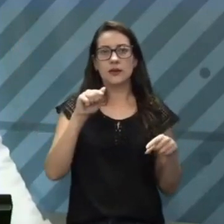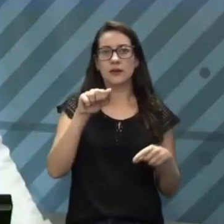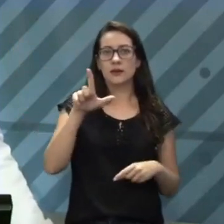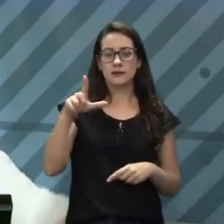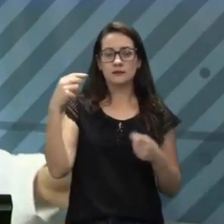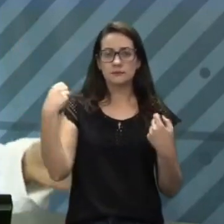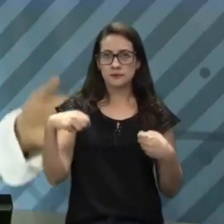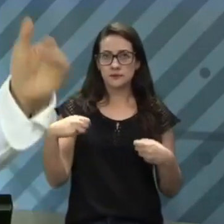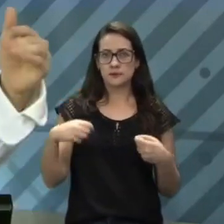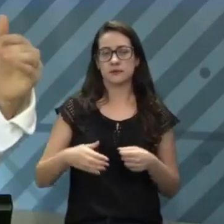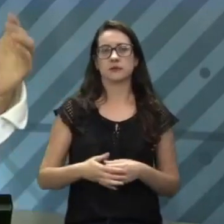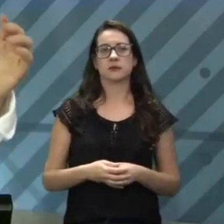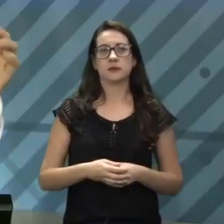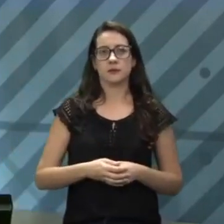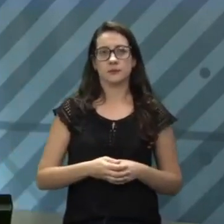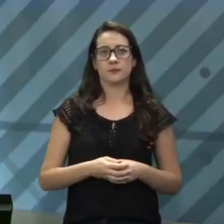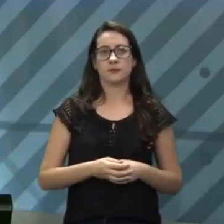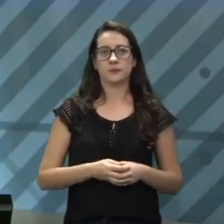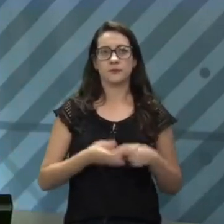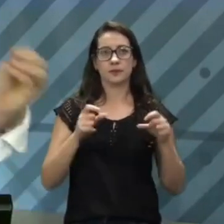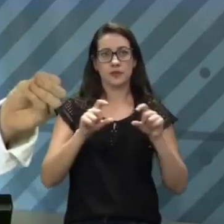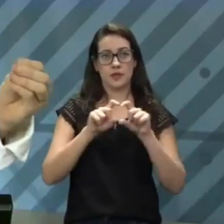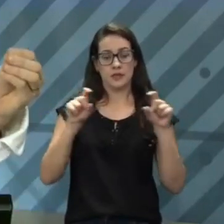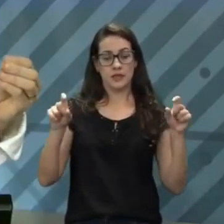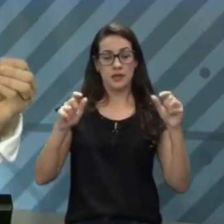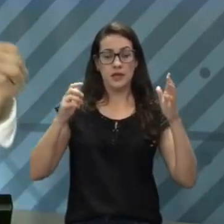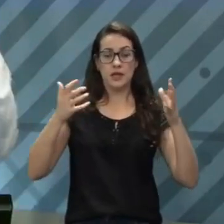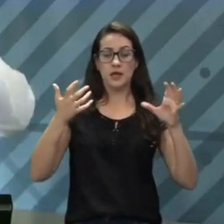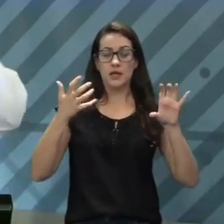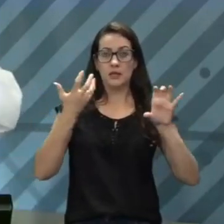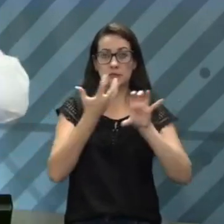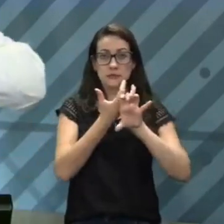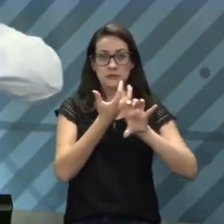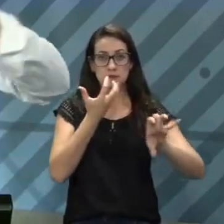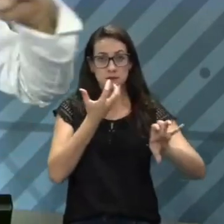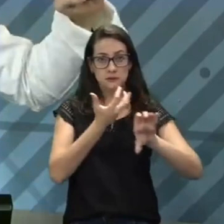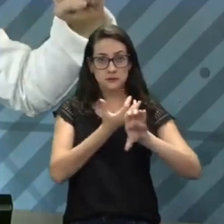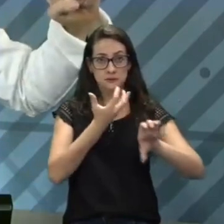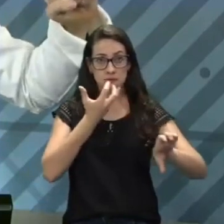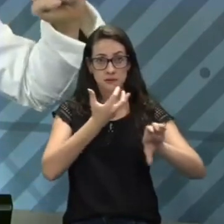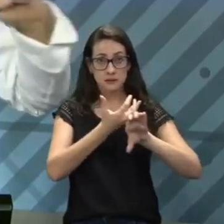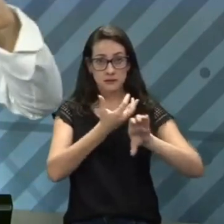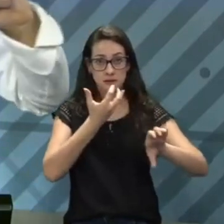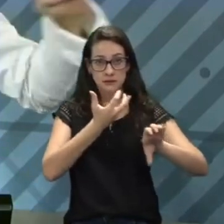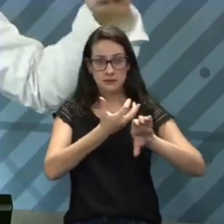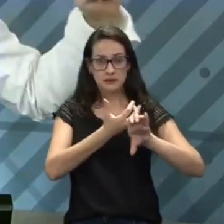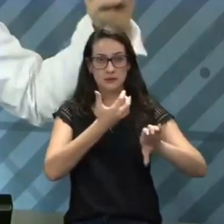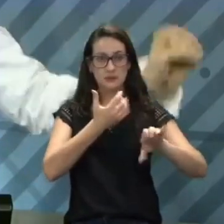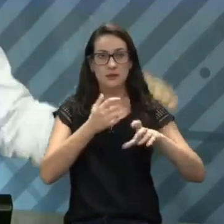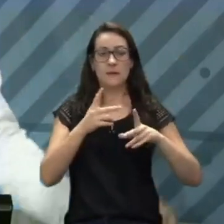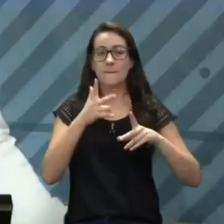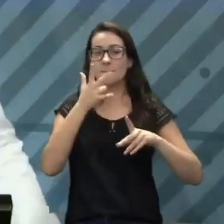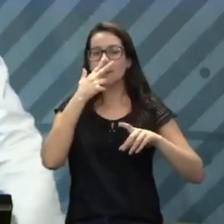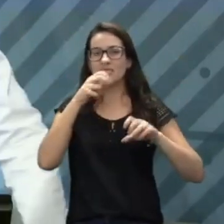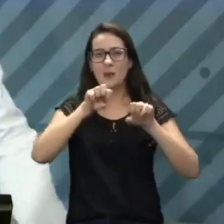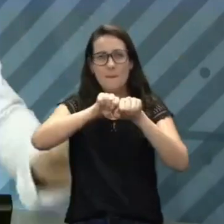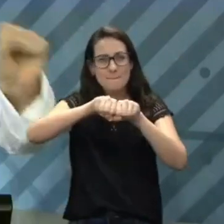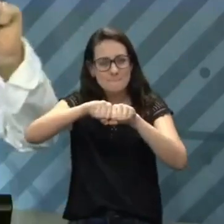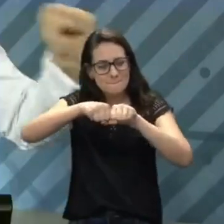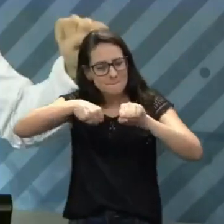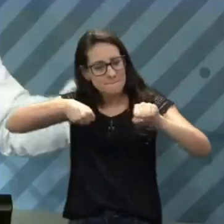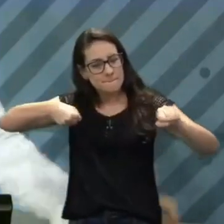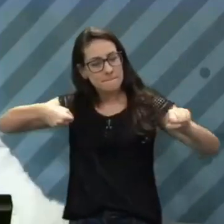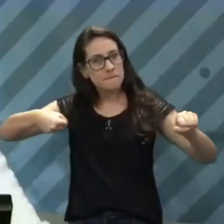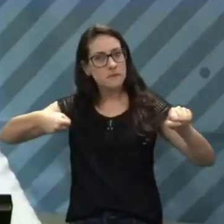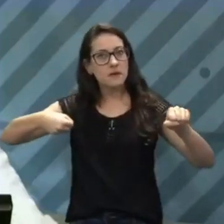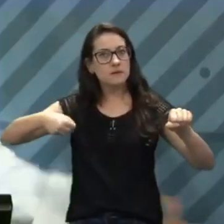barra. Porque a partir do momento que essa barra está tracionada, então ela está sendo, como se estivesse sendo puxada uma parte